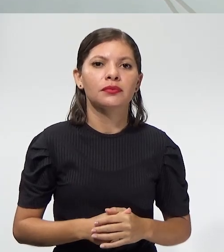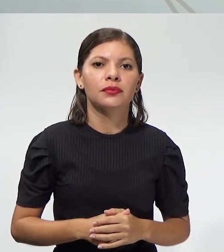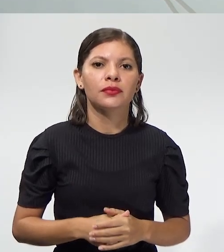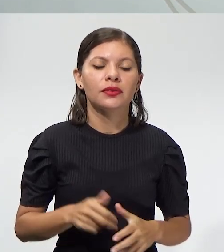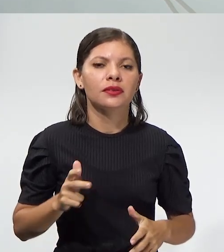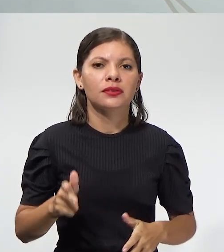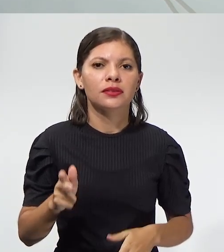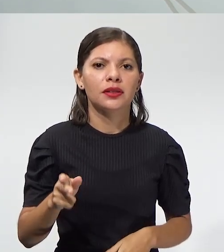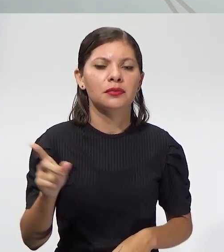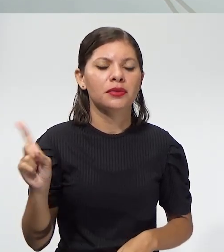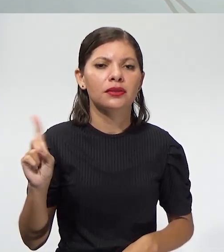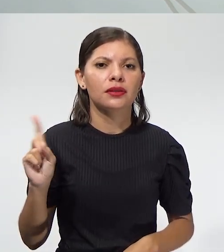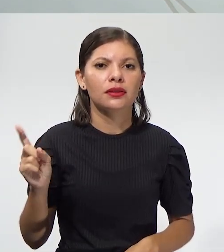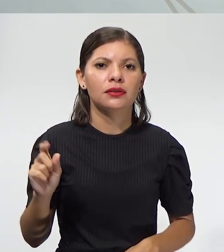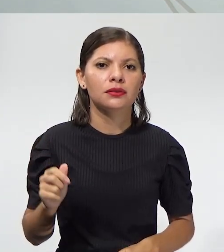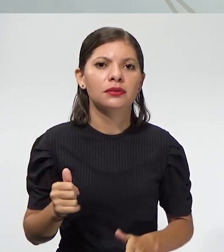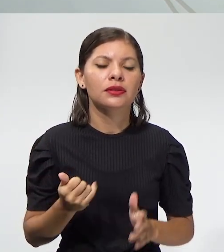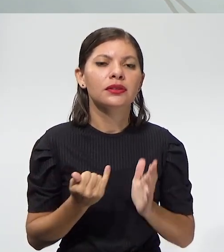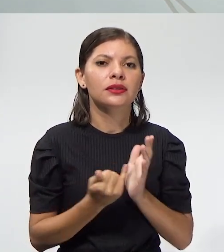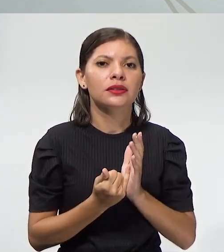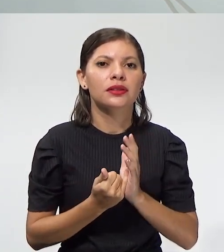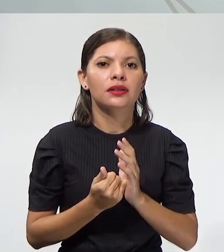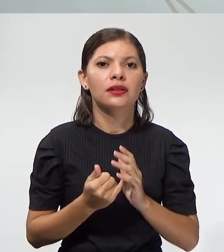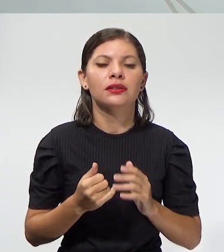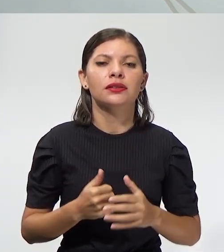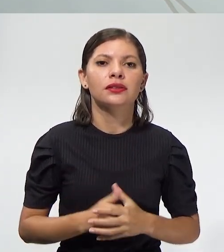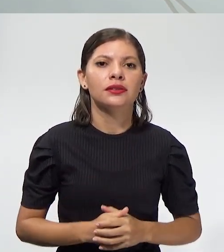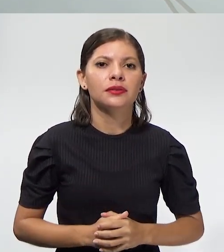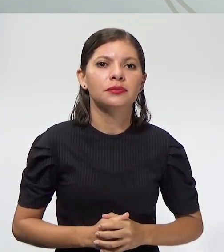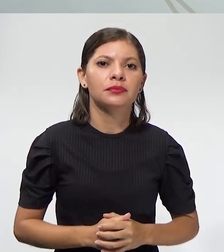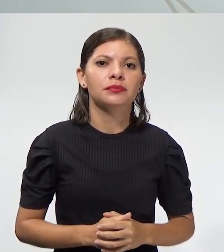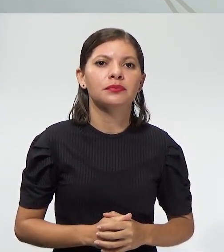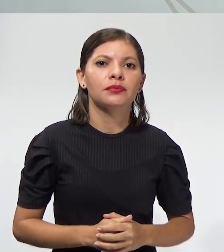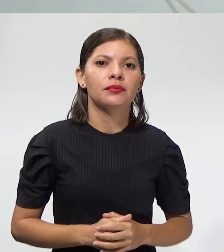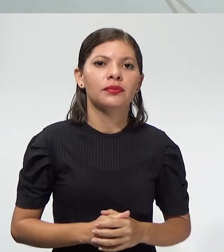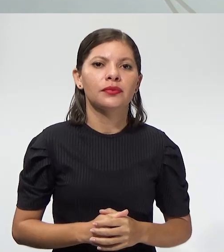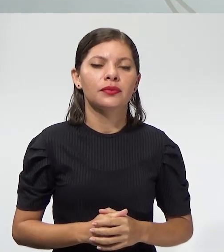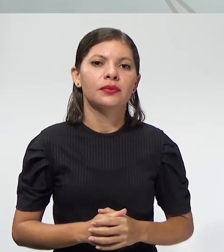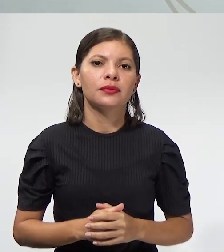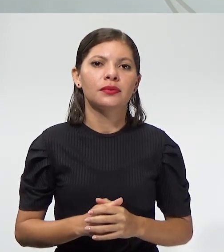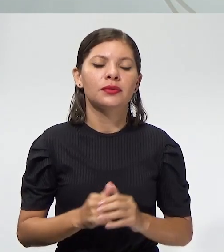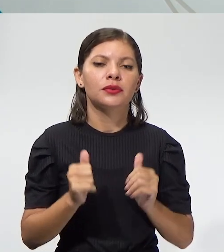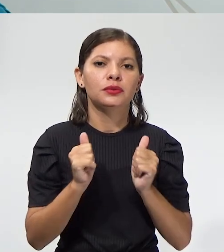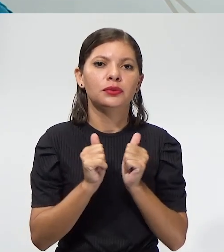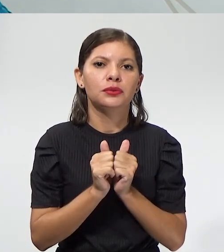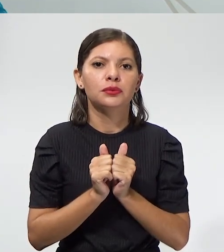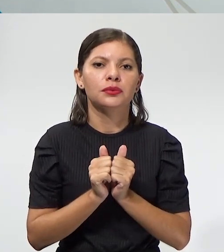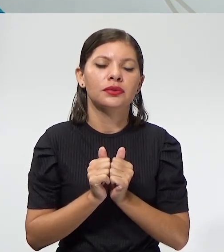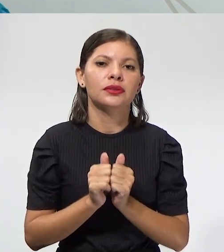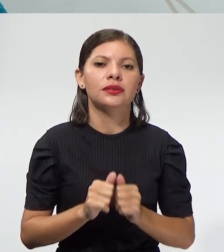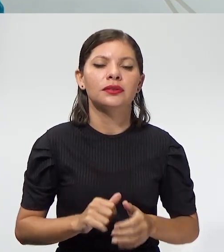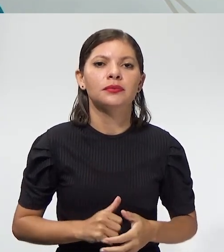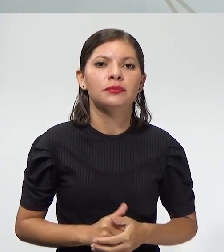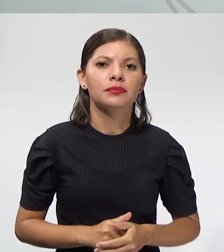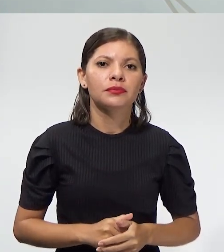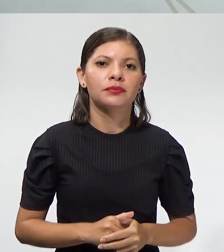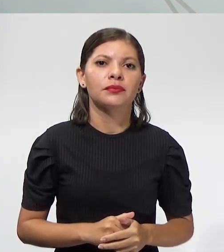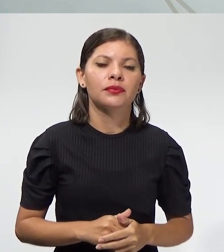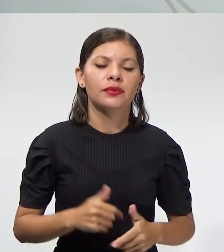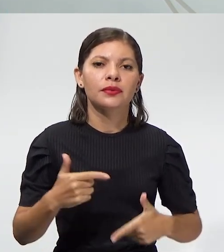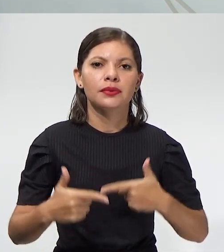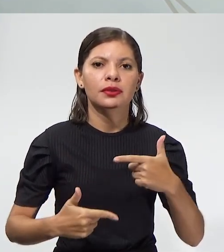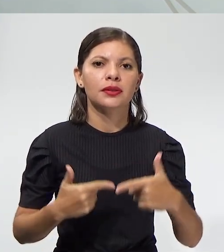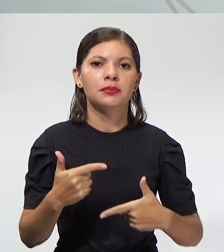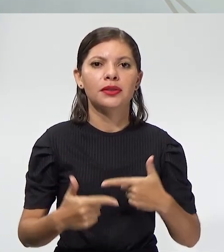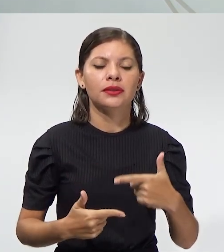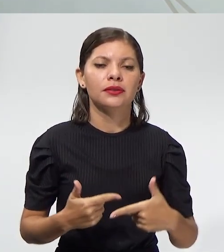As identidades são identidades, como a gente acabou de falar, complexas. Então, quando vamos trabalhar